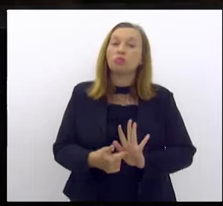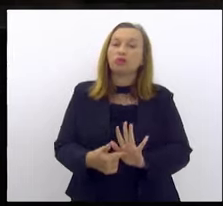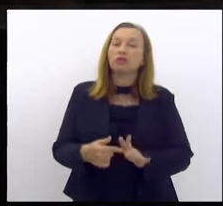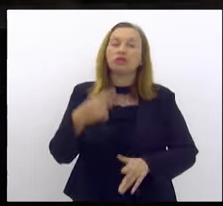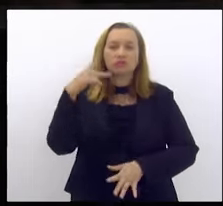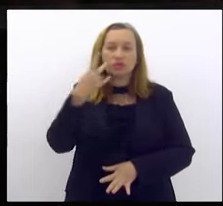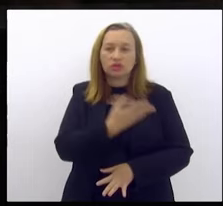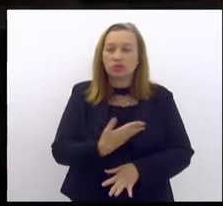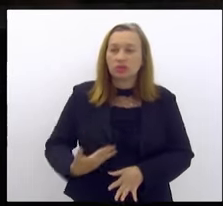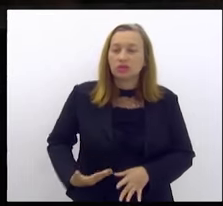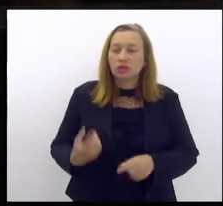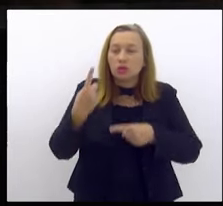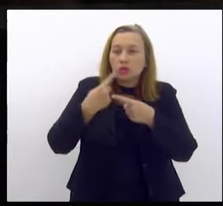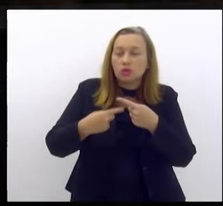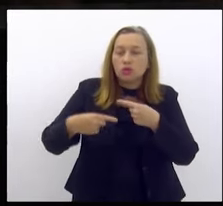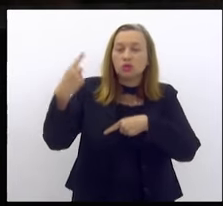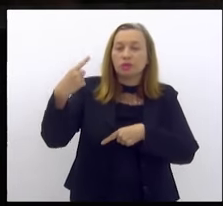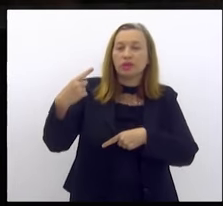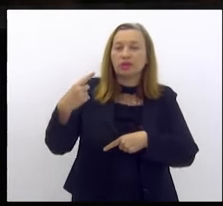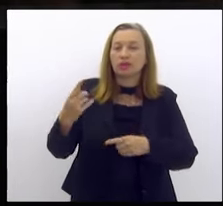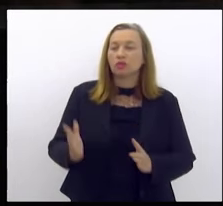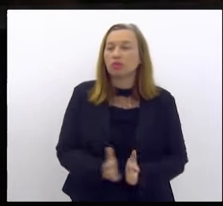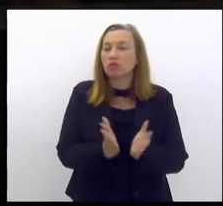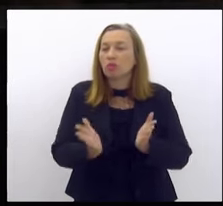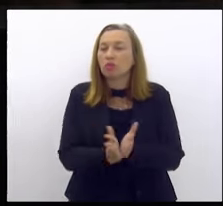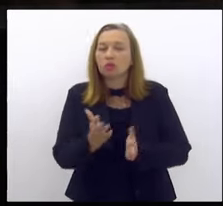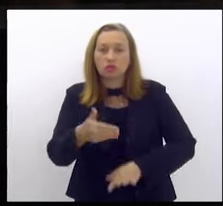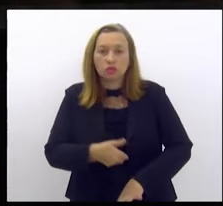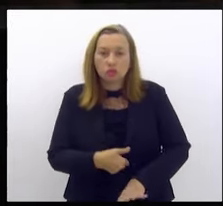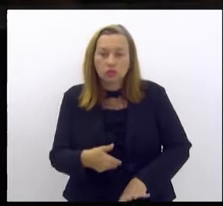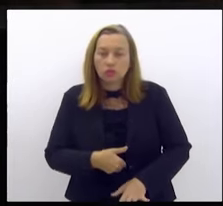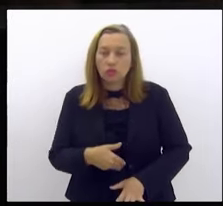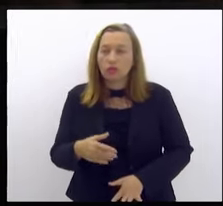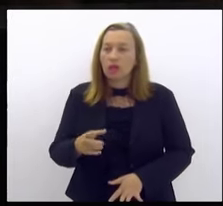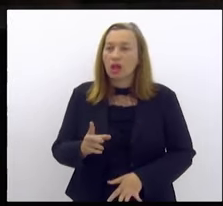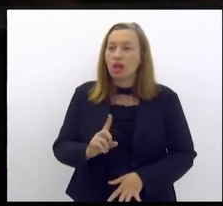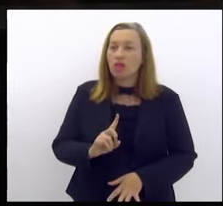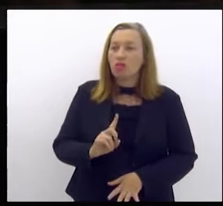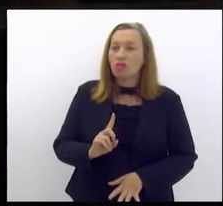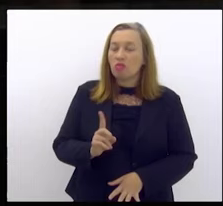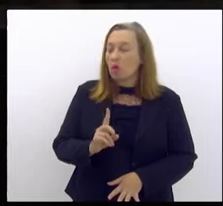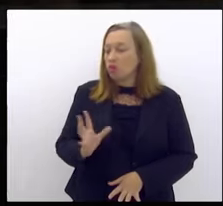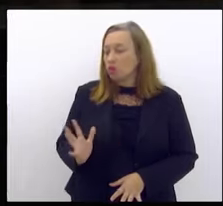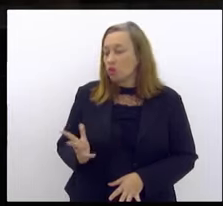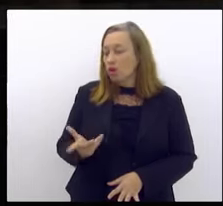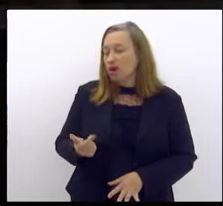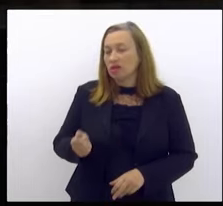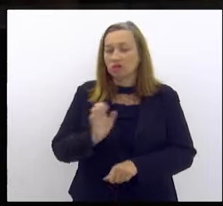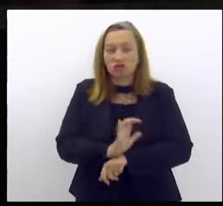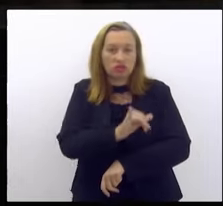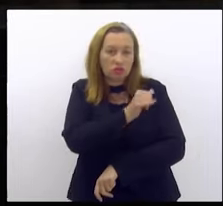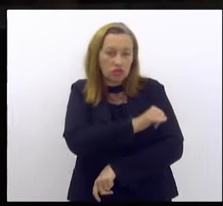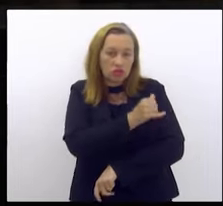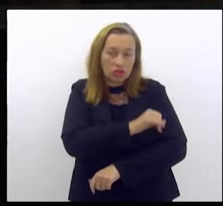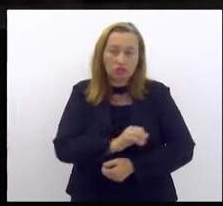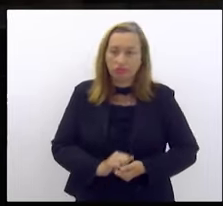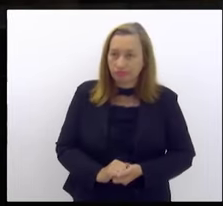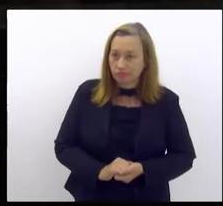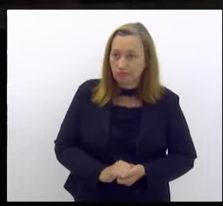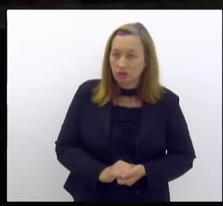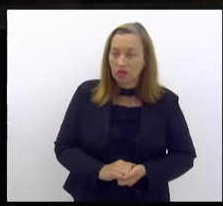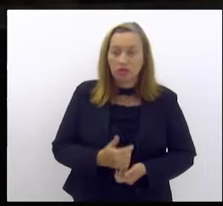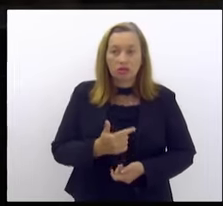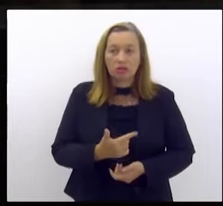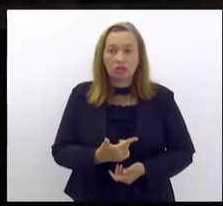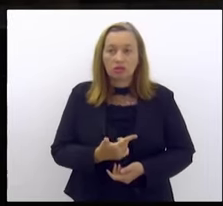políticas públicas de superação da miséria e da pobreza, elas não são eficazes no Estado do Rio de Janeiro, sequer existe